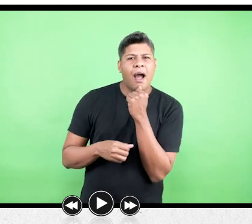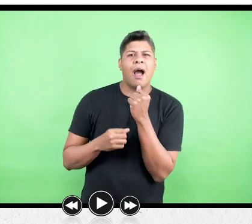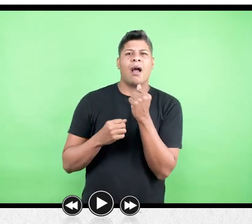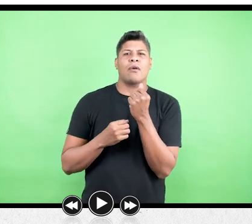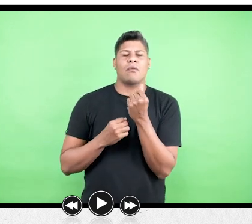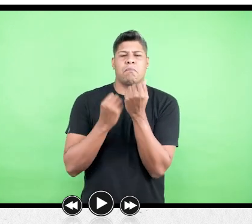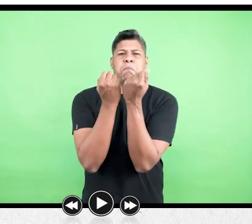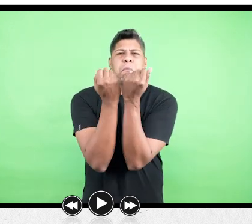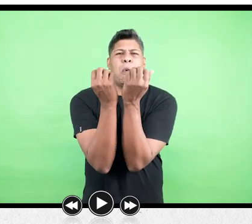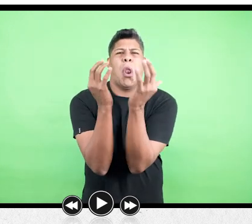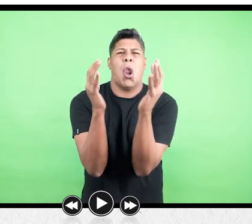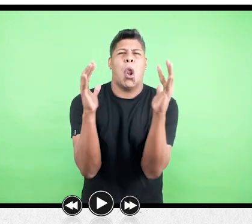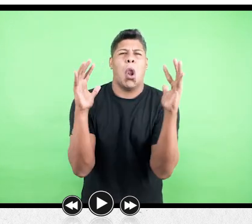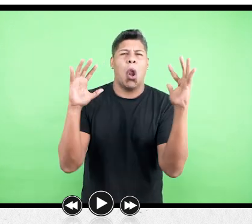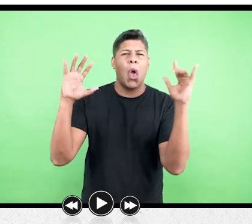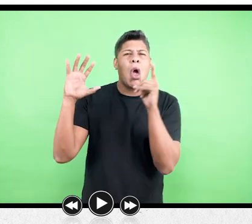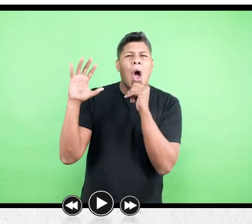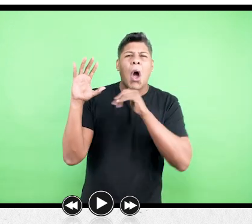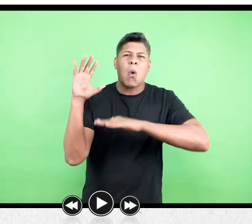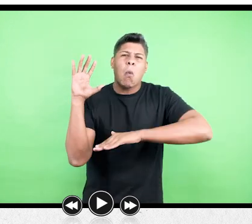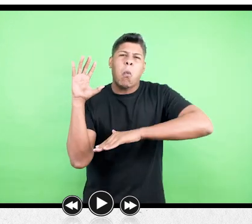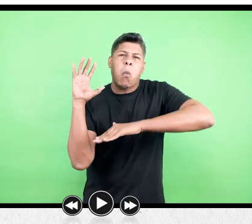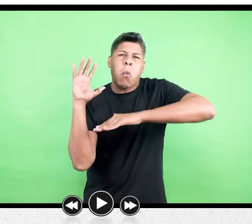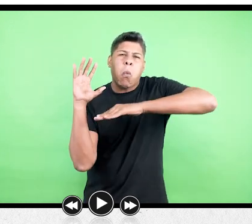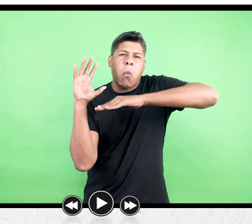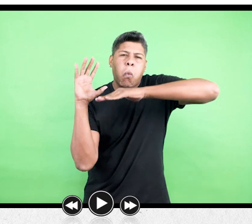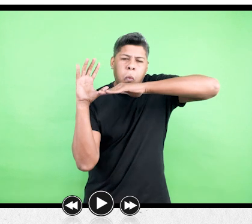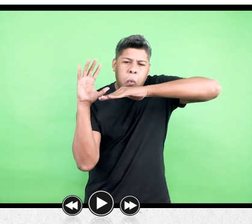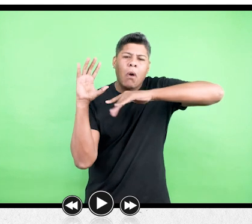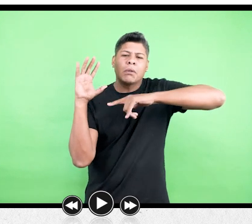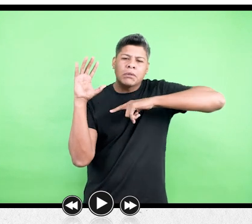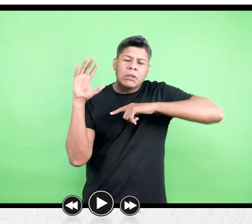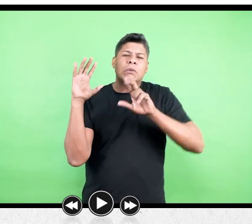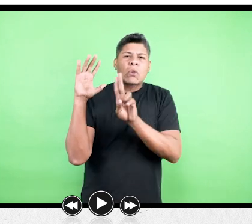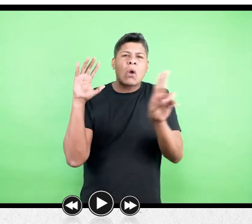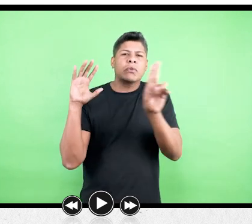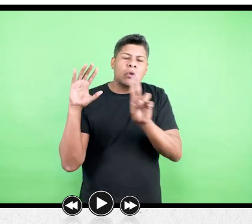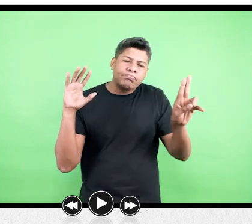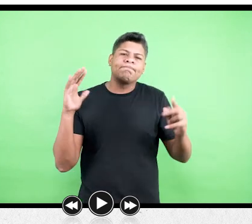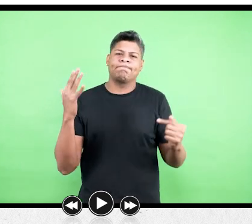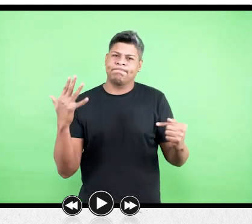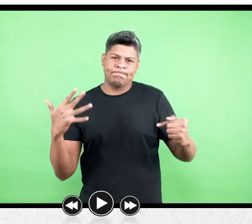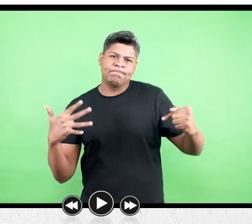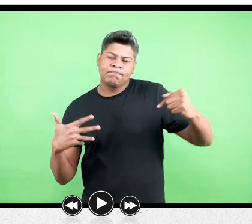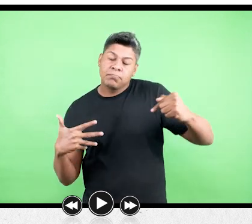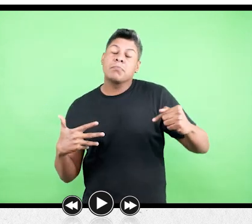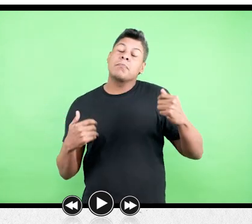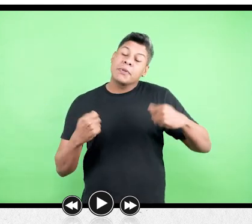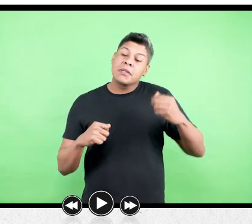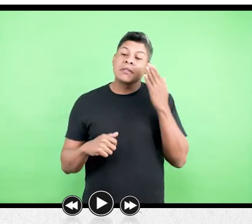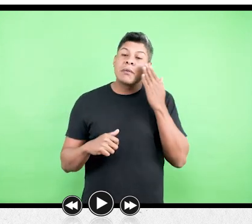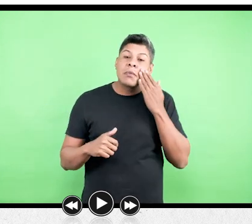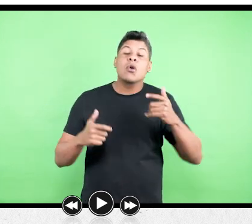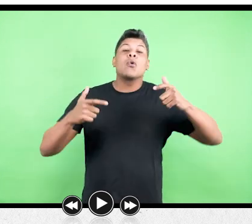brejos, manhados, charcos, mangues, marismas, turfeiras, várzeas, dependendo da região do Brasil que